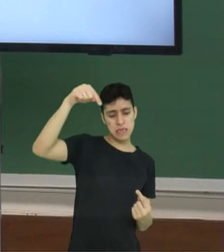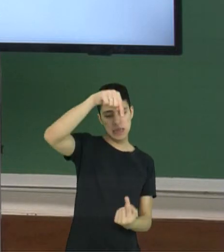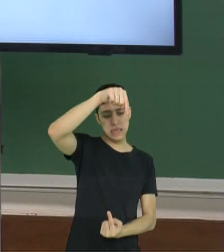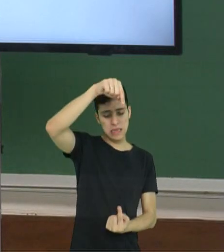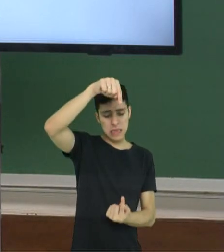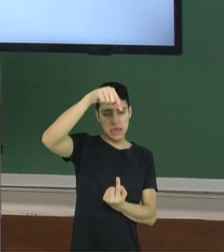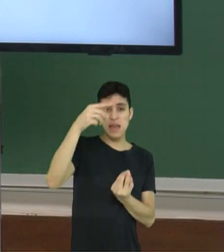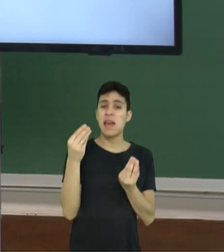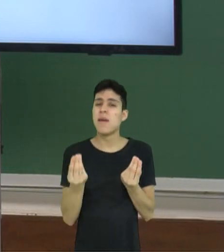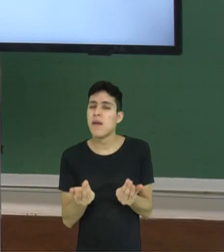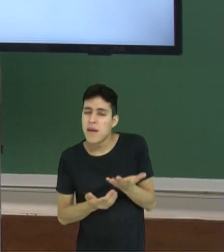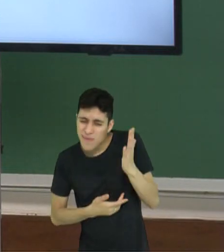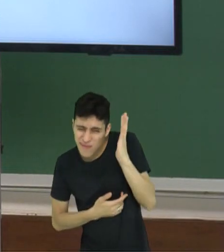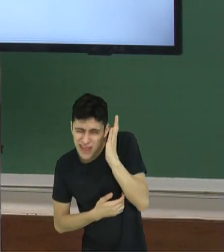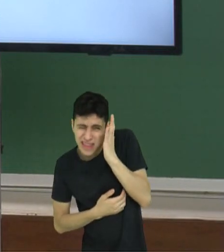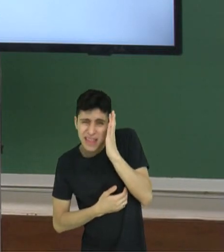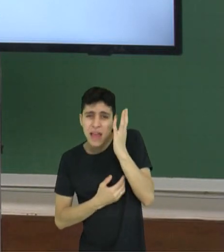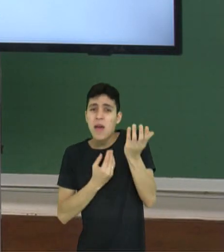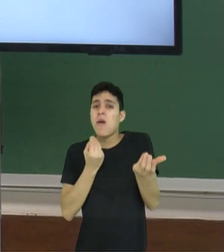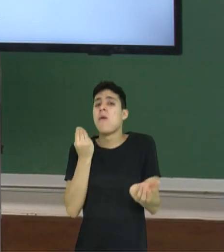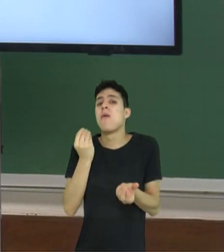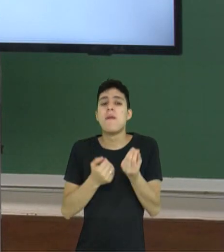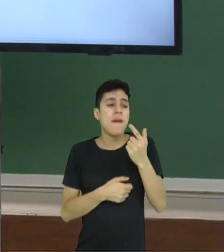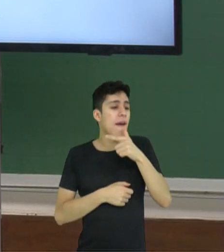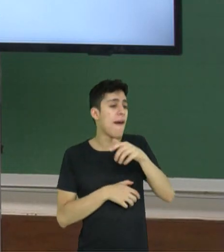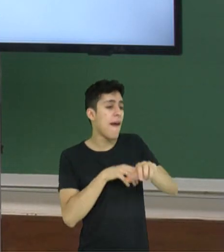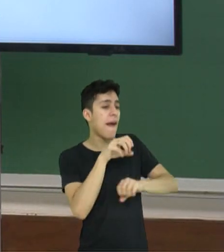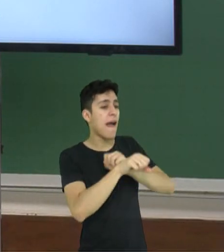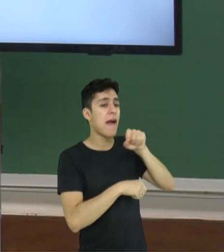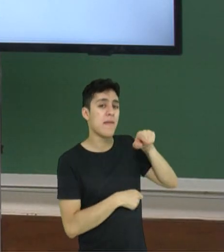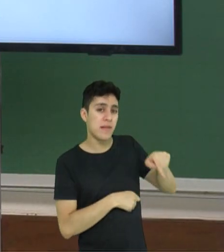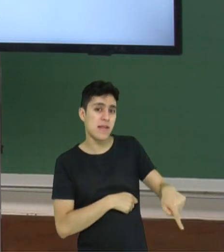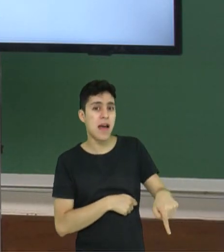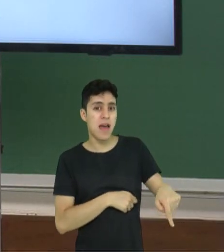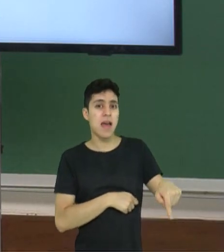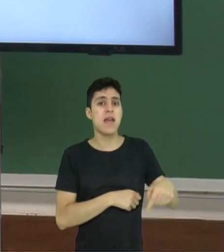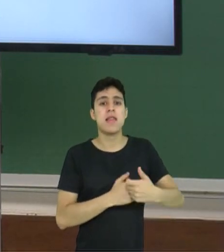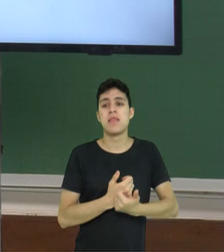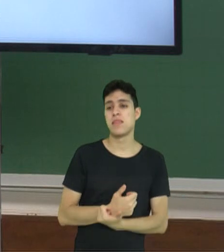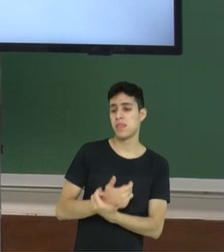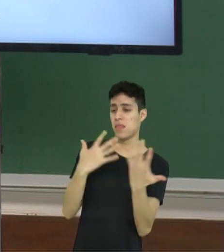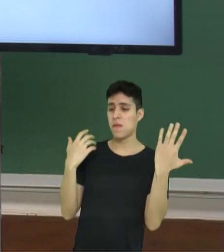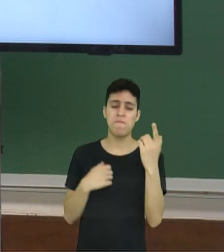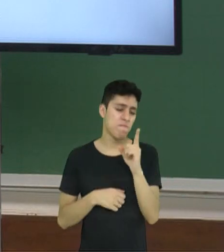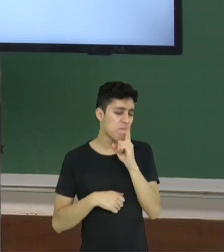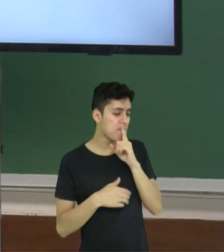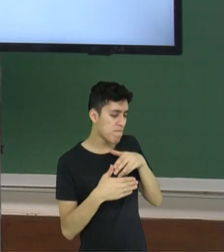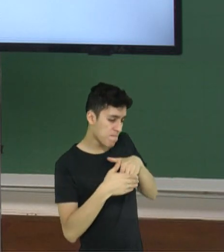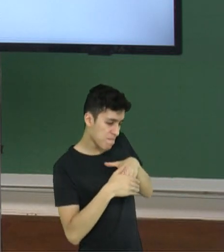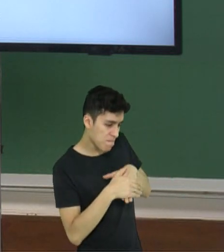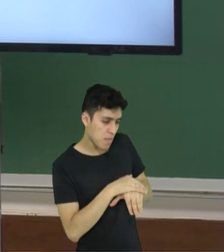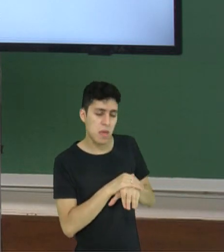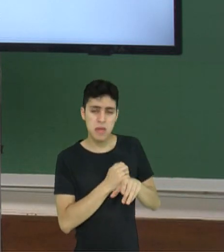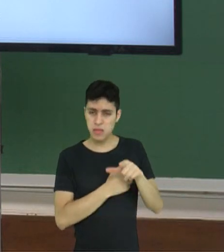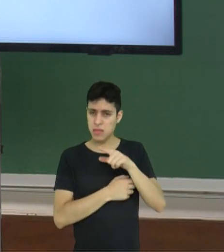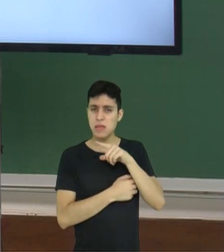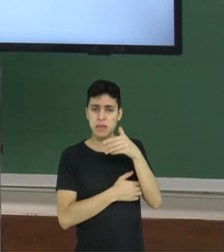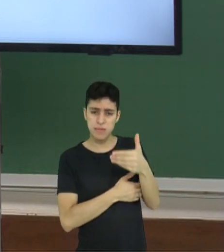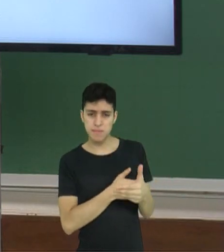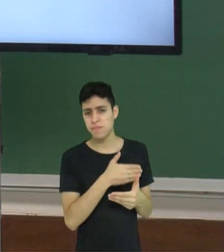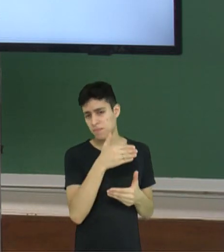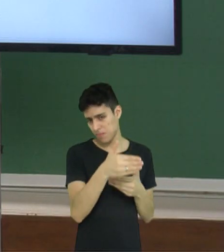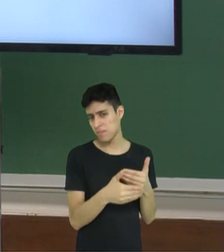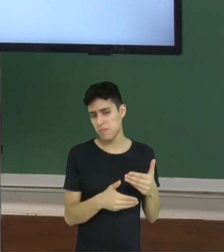quanto custaria para abastecer as pessoas com água vindo do polo, né? Então, ela está lá reservada, ela segue um ciclo, né, e vai